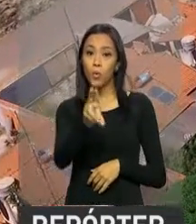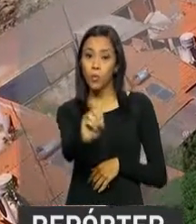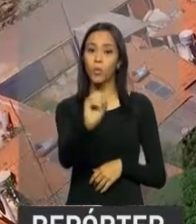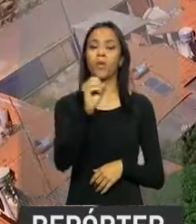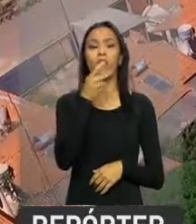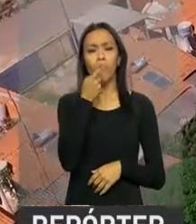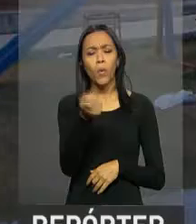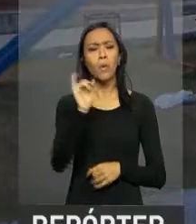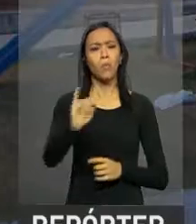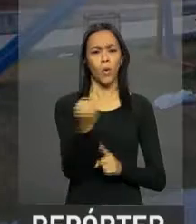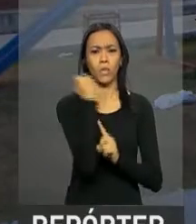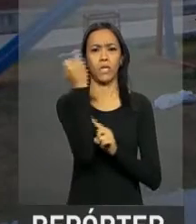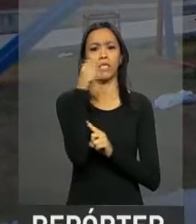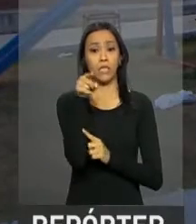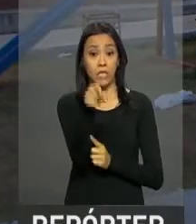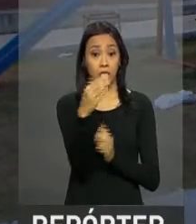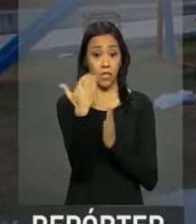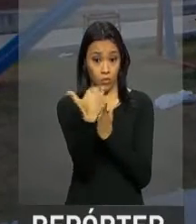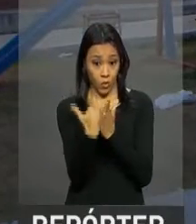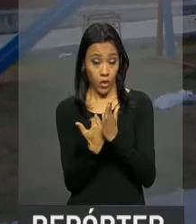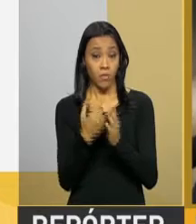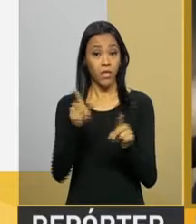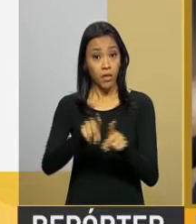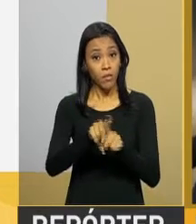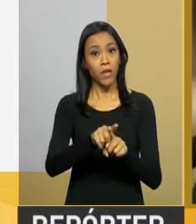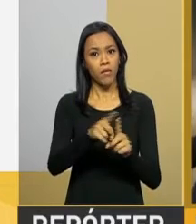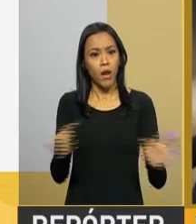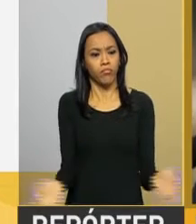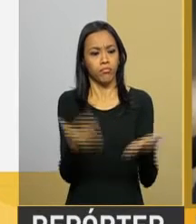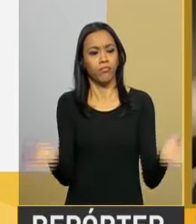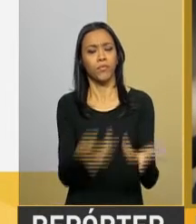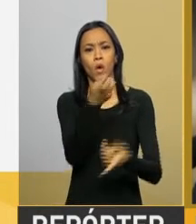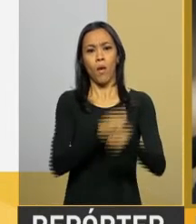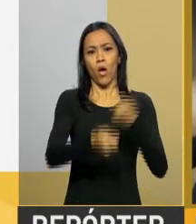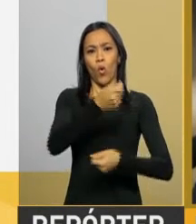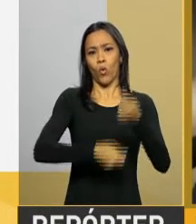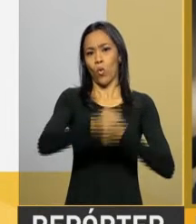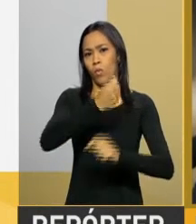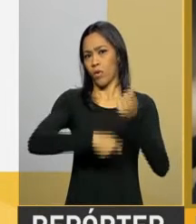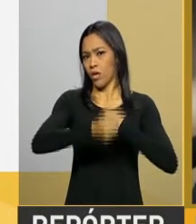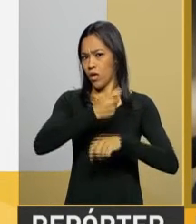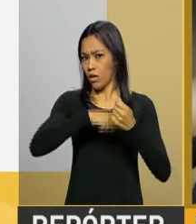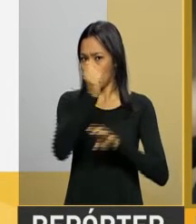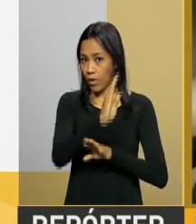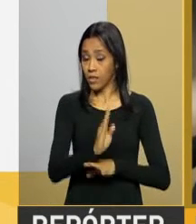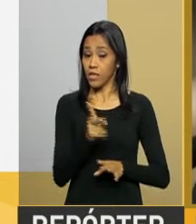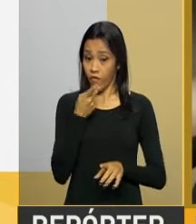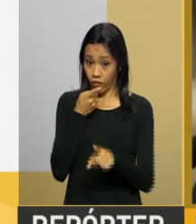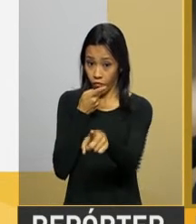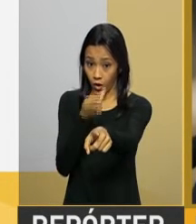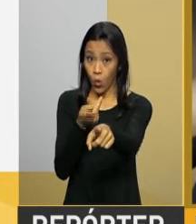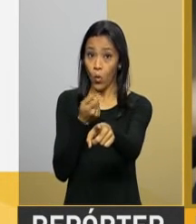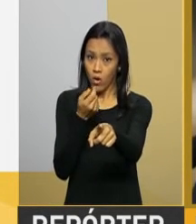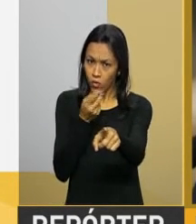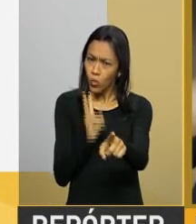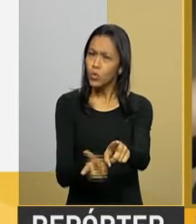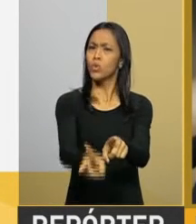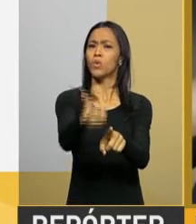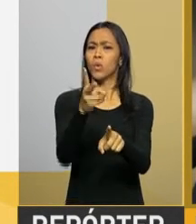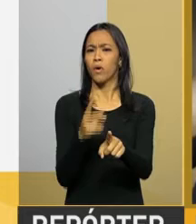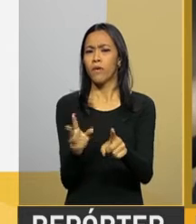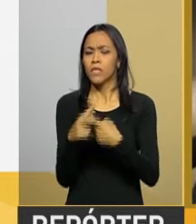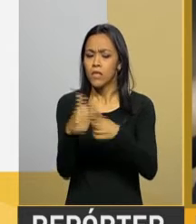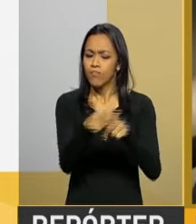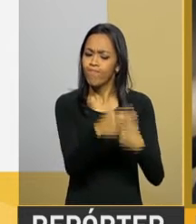programa para a população e para a economia do país. Minha Casa Minha Vida segue firme, forte, vai ser